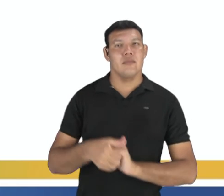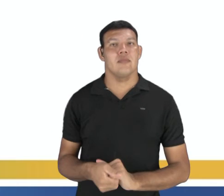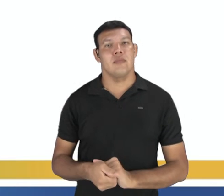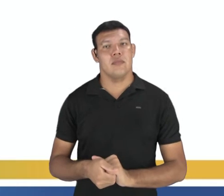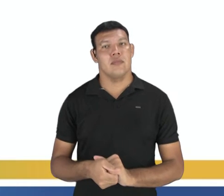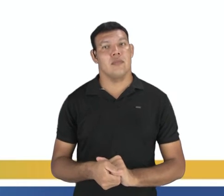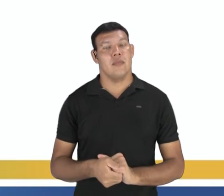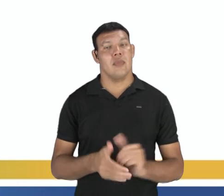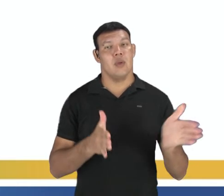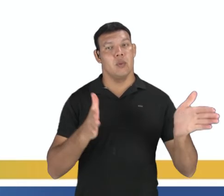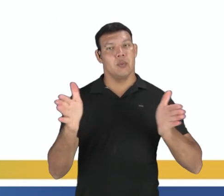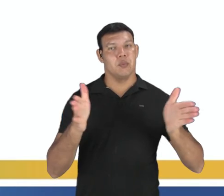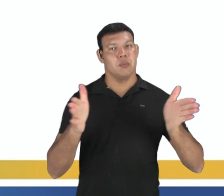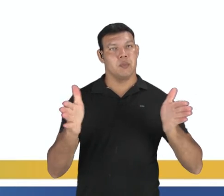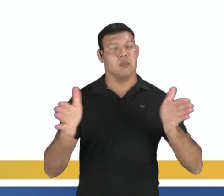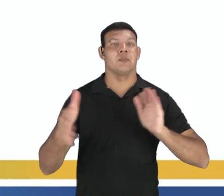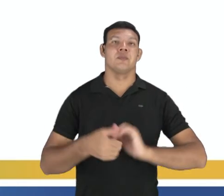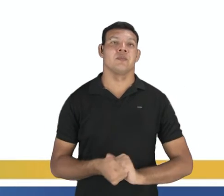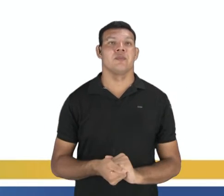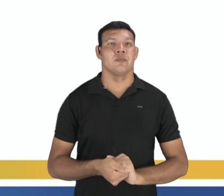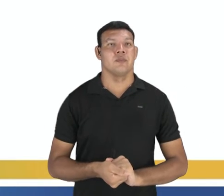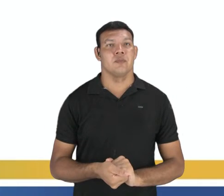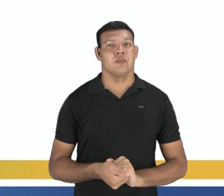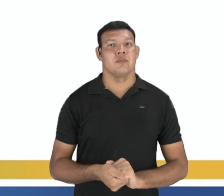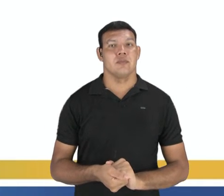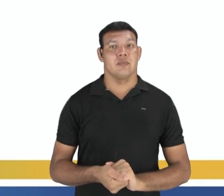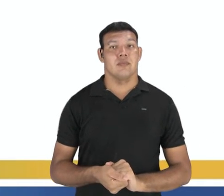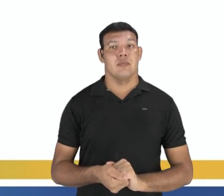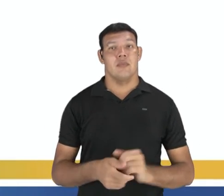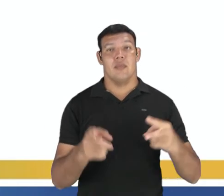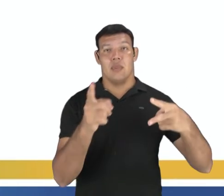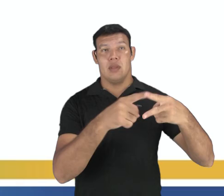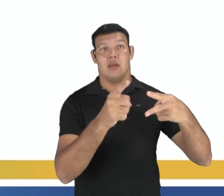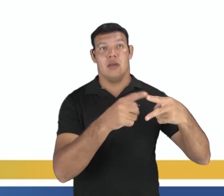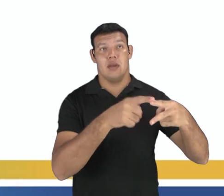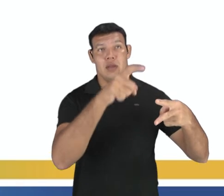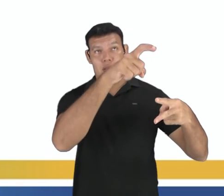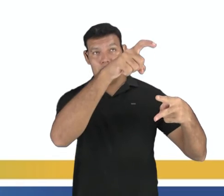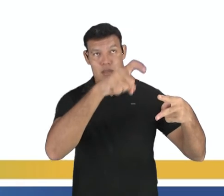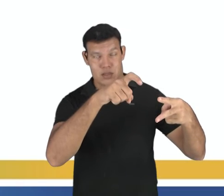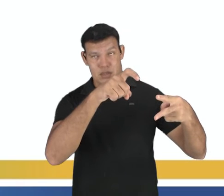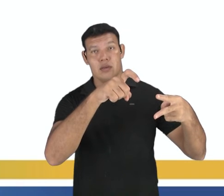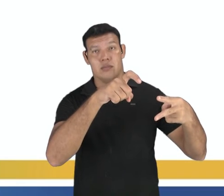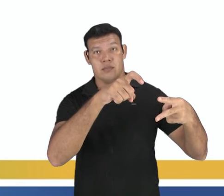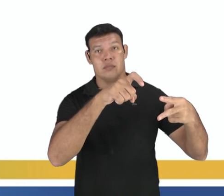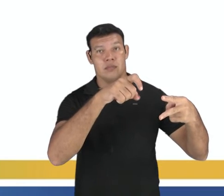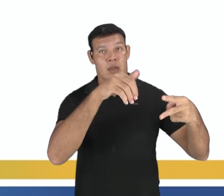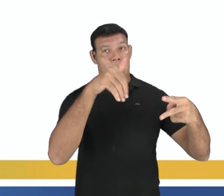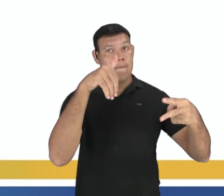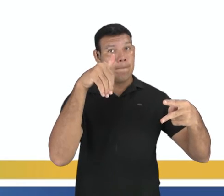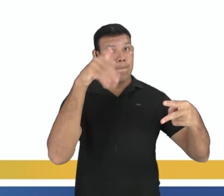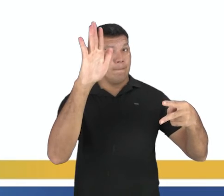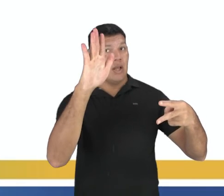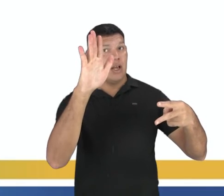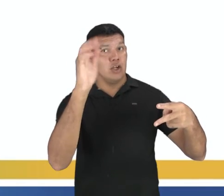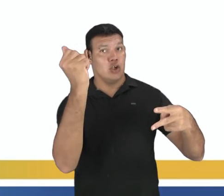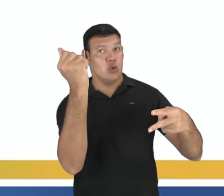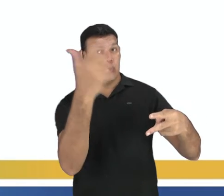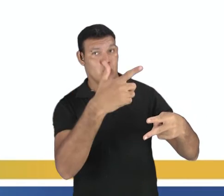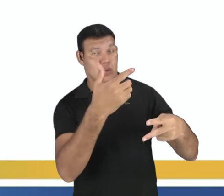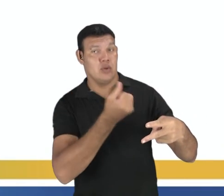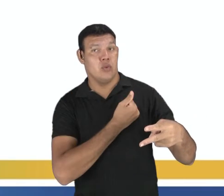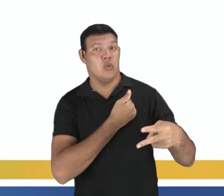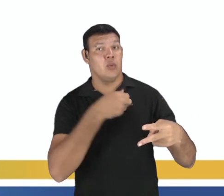dos intervalos. Então, olha só. Quando o meu x, pela condição de existência, for x maior